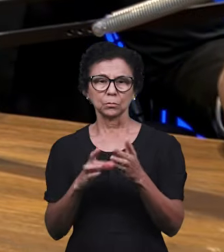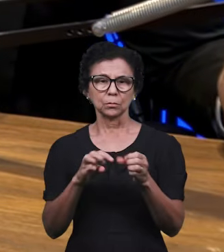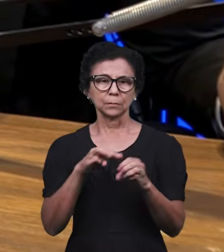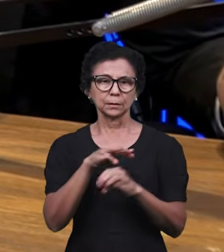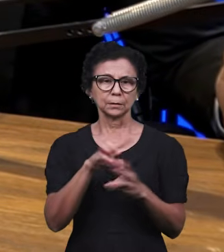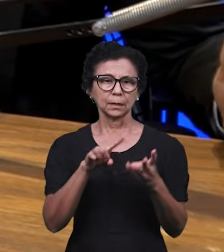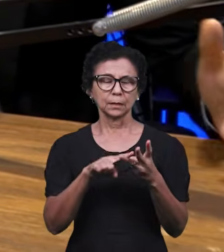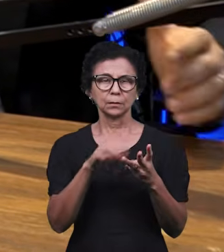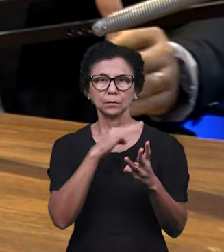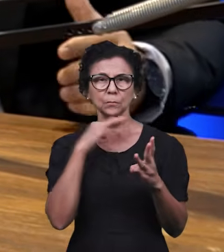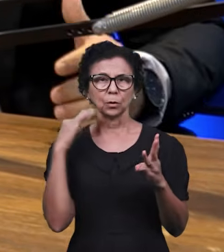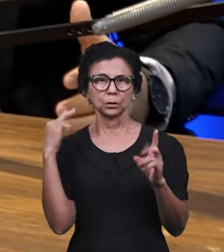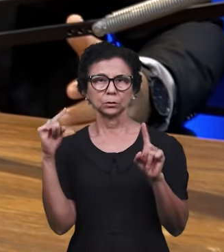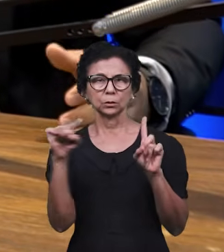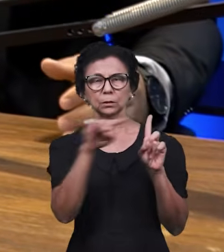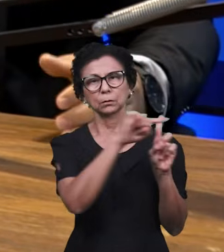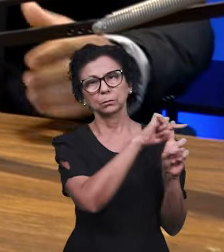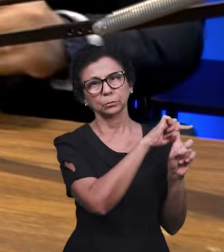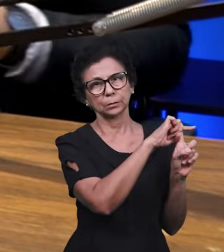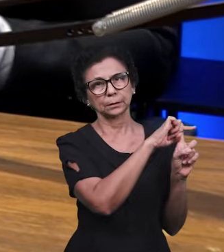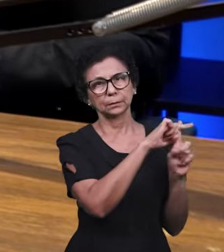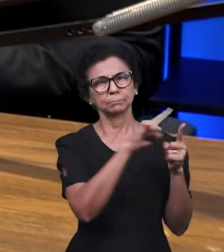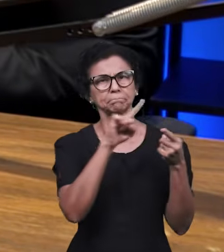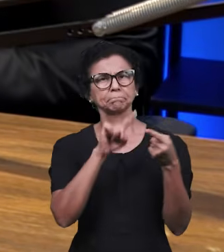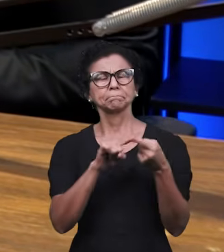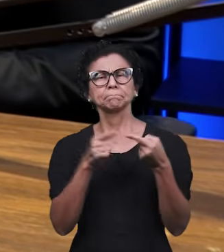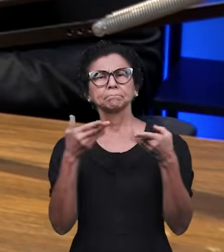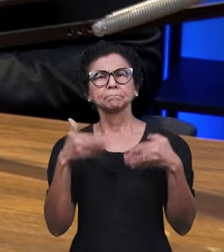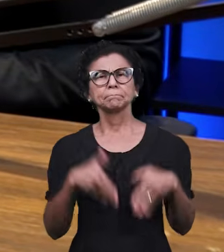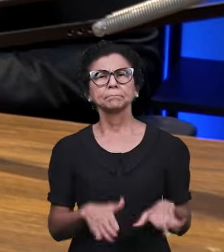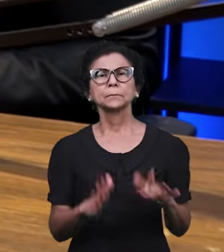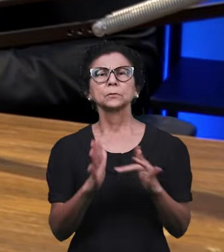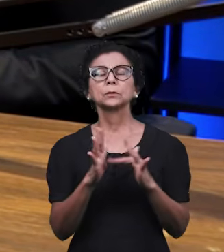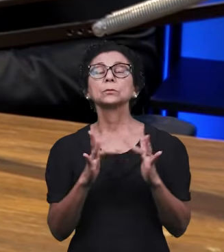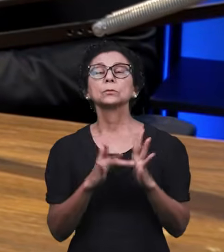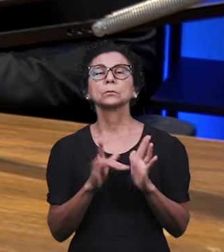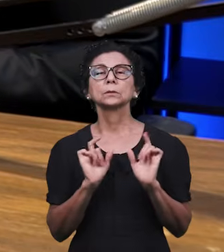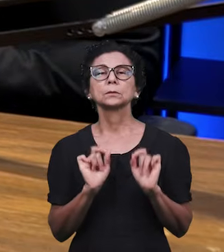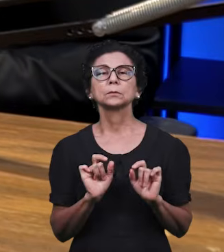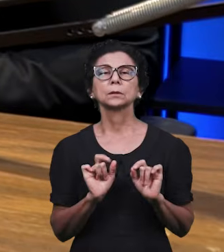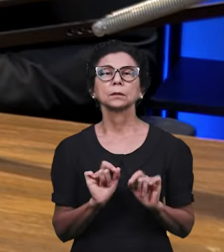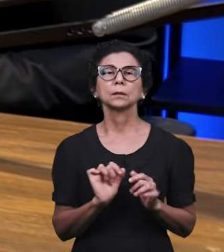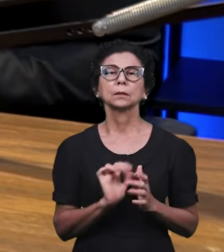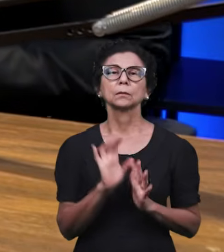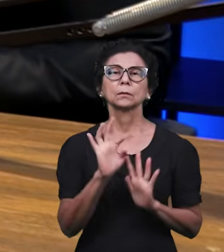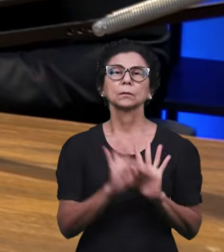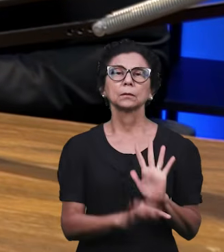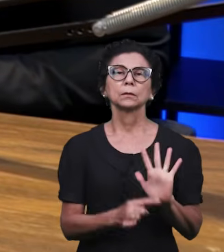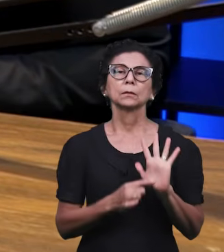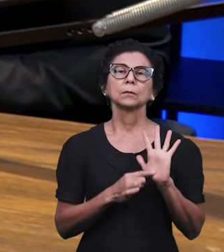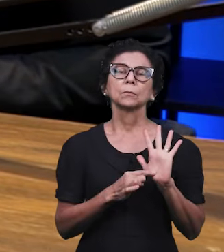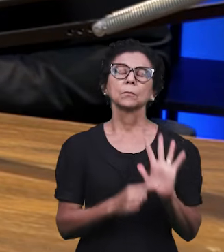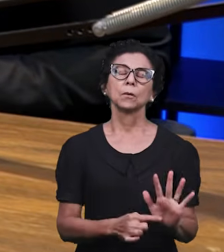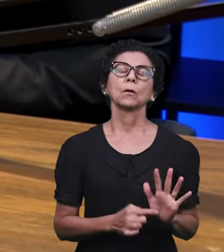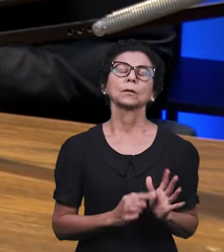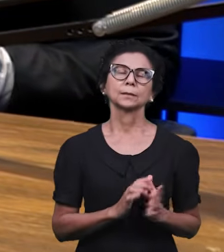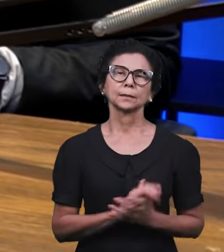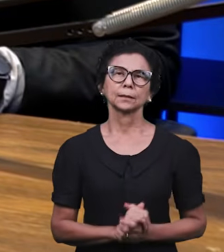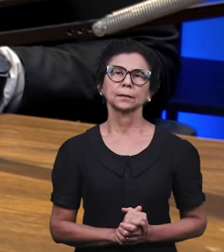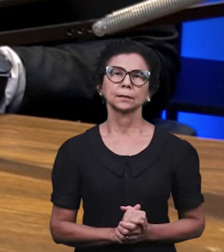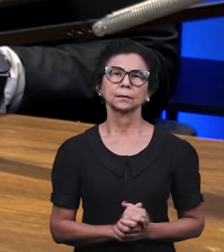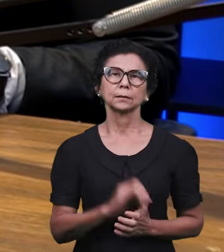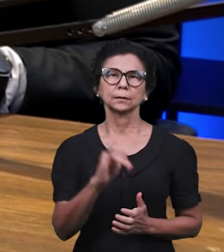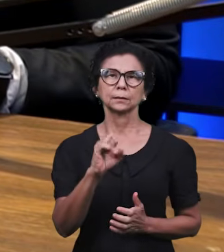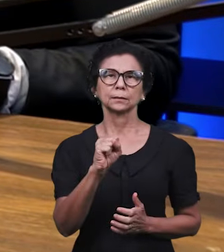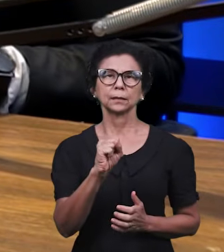morte. Então nós vamos ver o nascimento do Senhor Jesus, quando o texto ele fala em